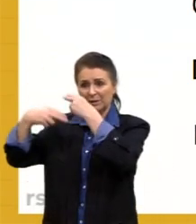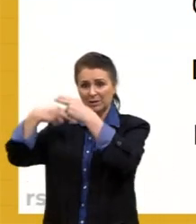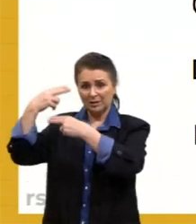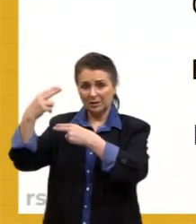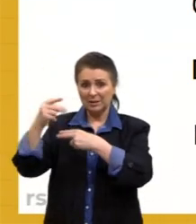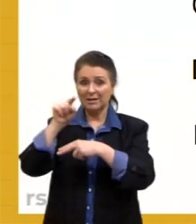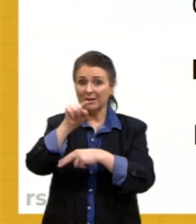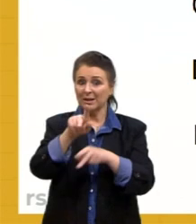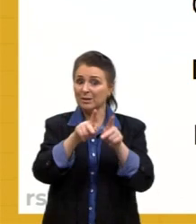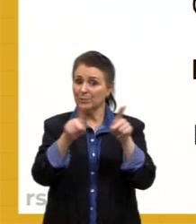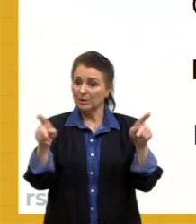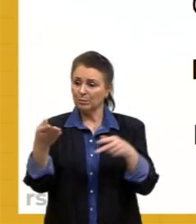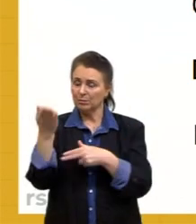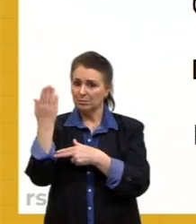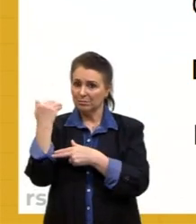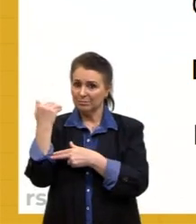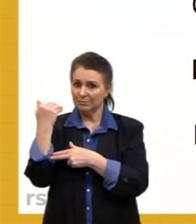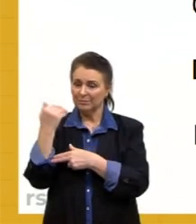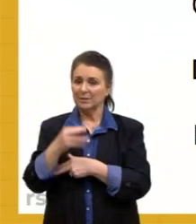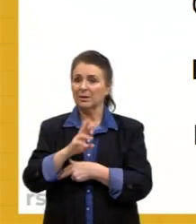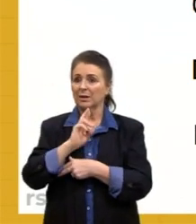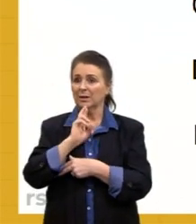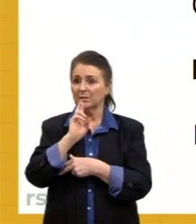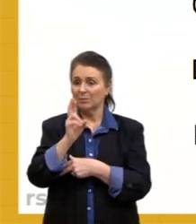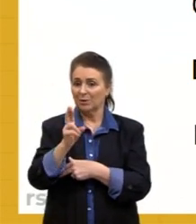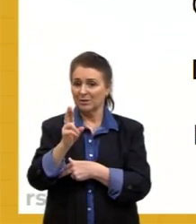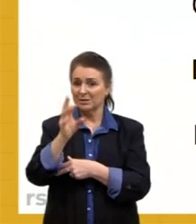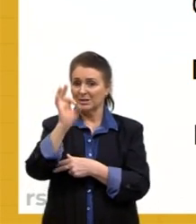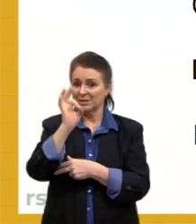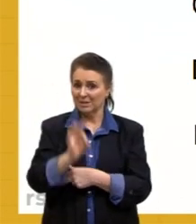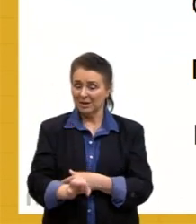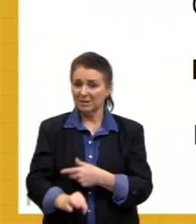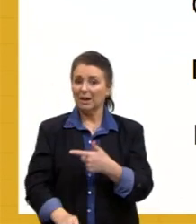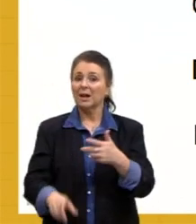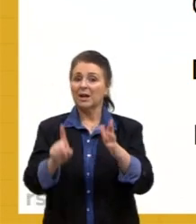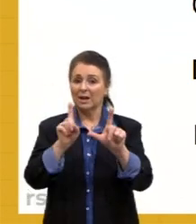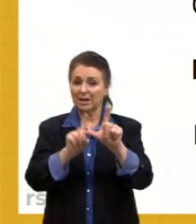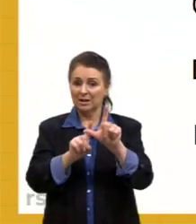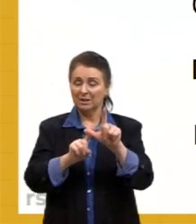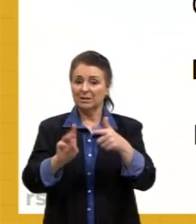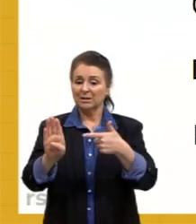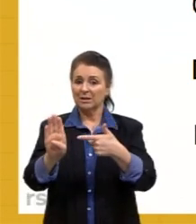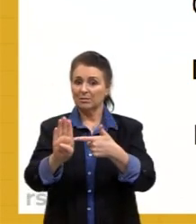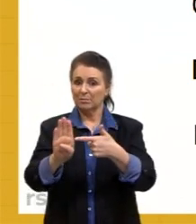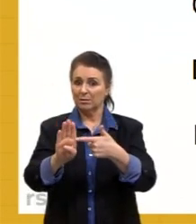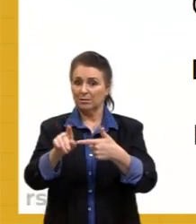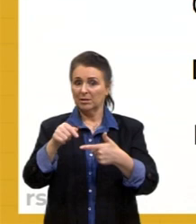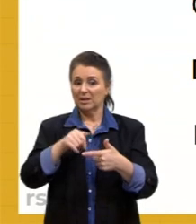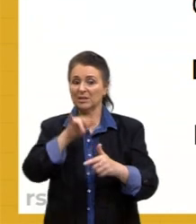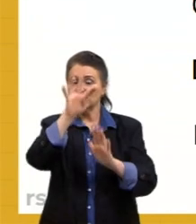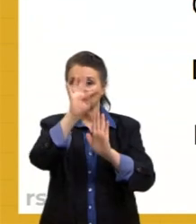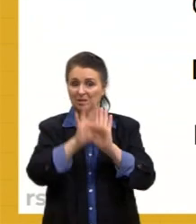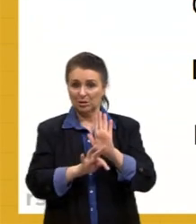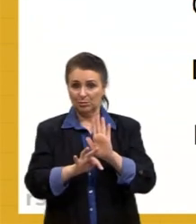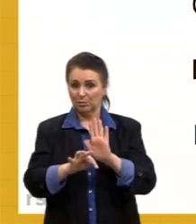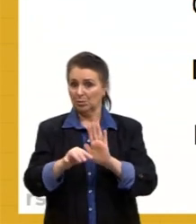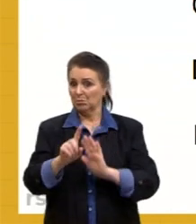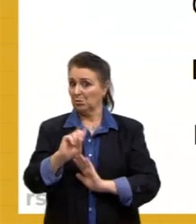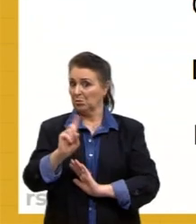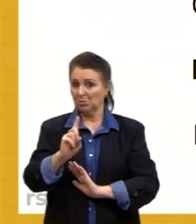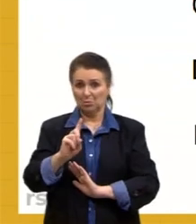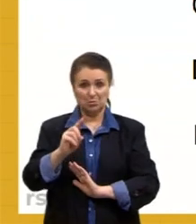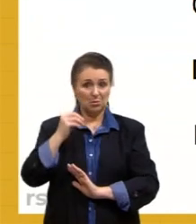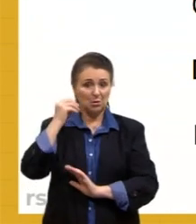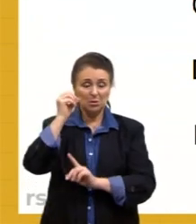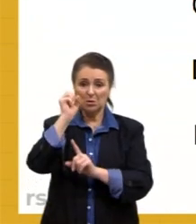aqui vai ser a letra B quando ele diz lá no texto não sou sociólogo não sou Historiador não sou